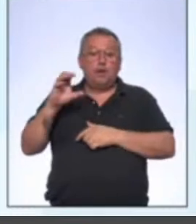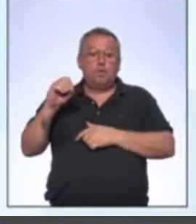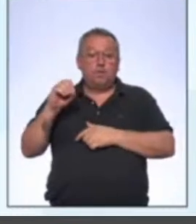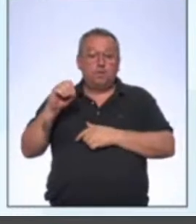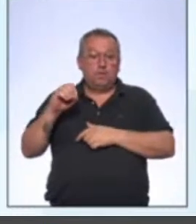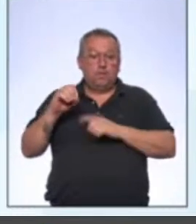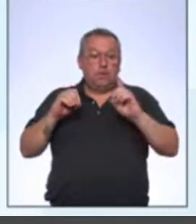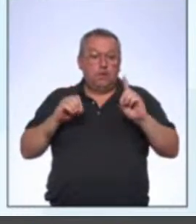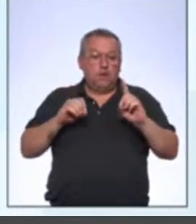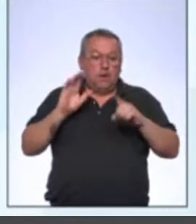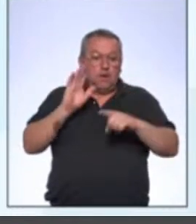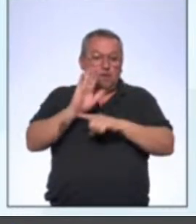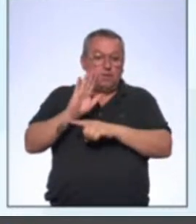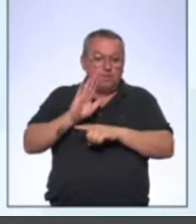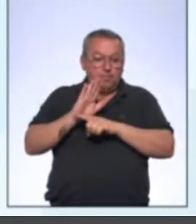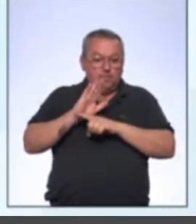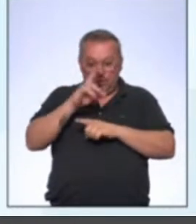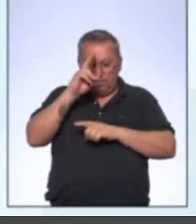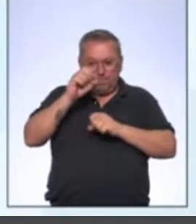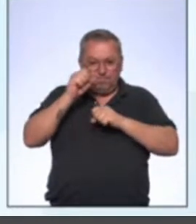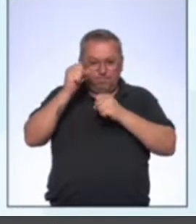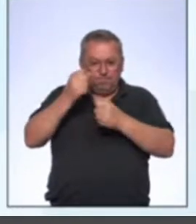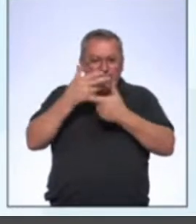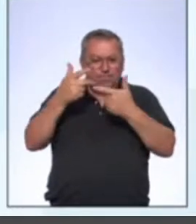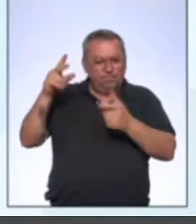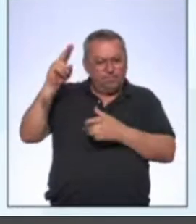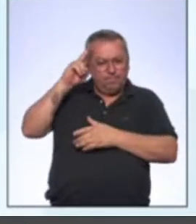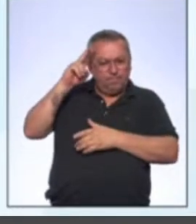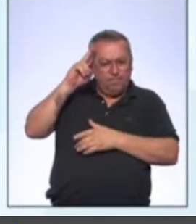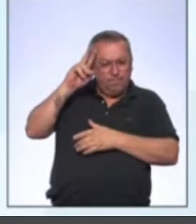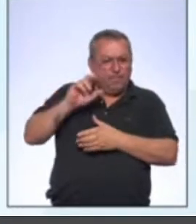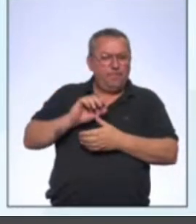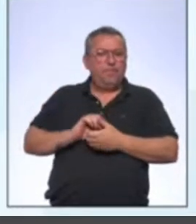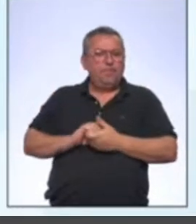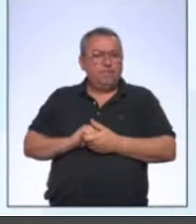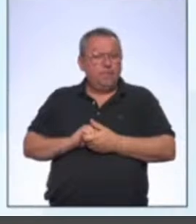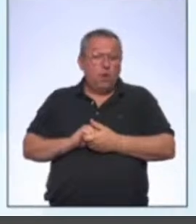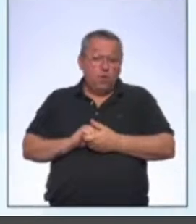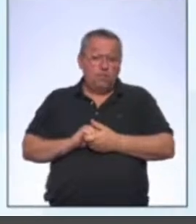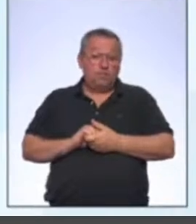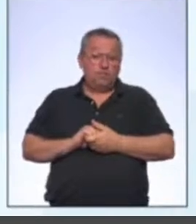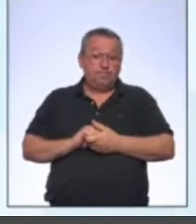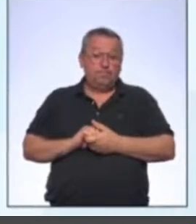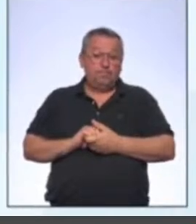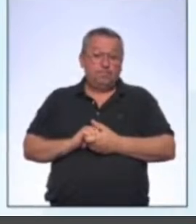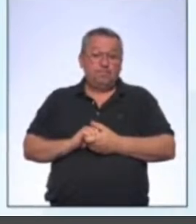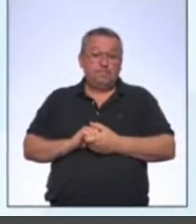D, contribuir para a intensidade das ações da história. Ora,